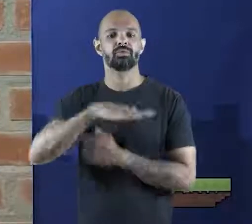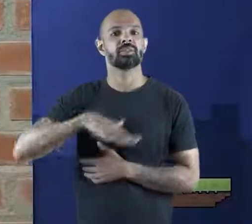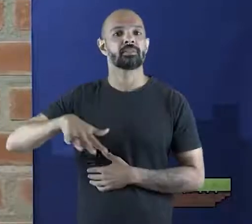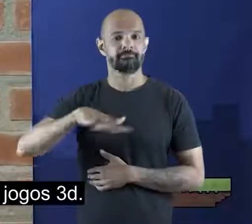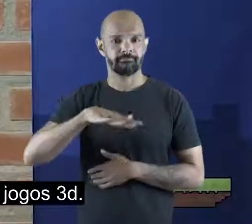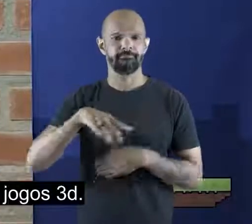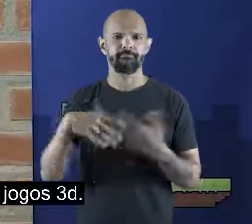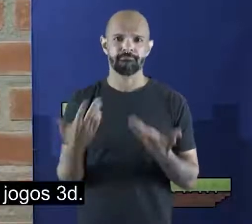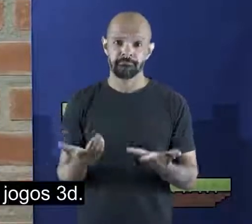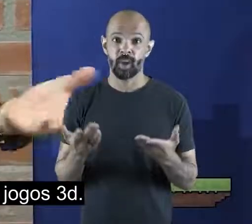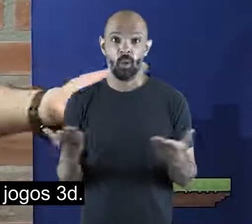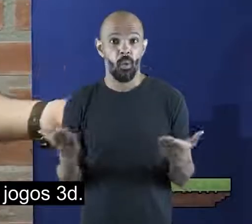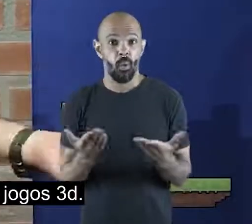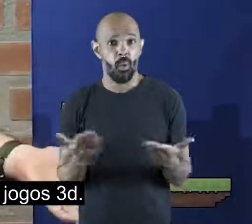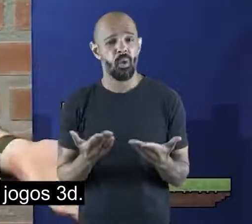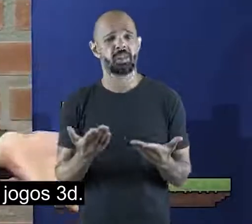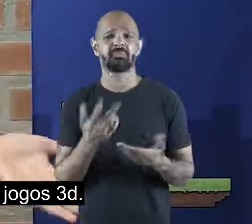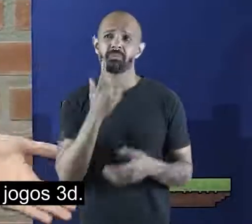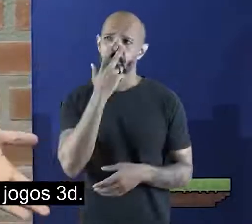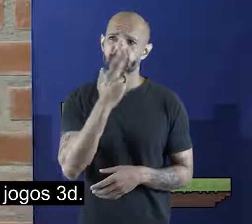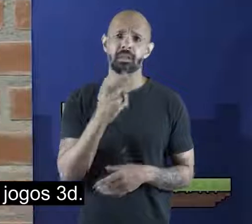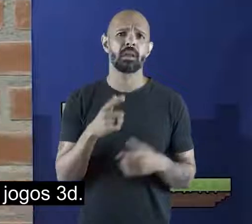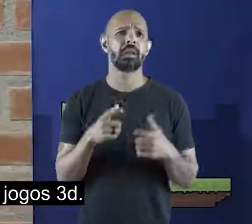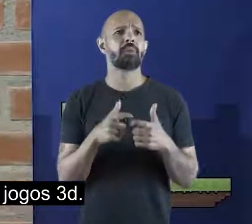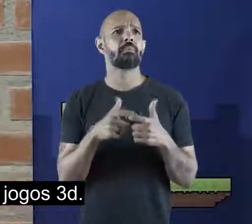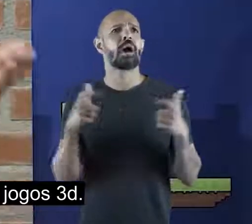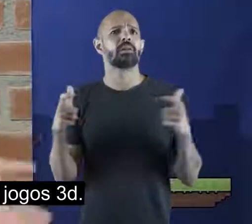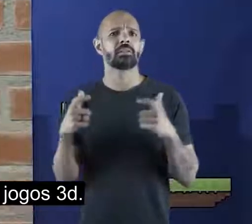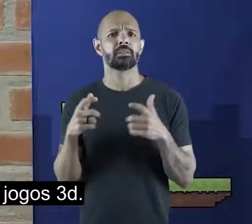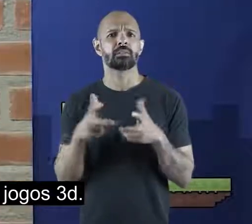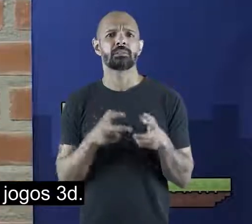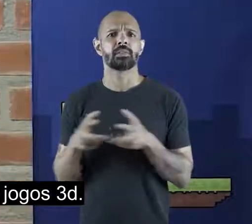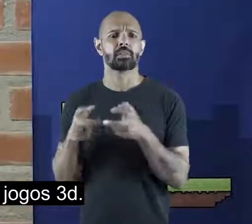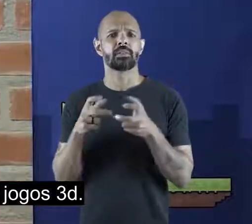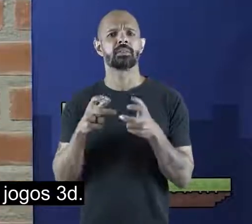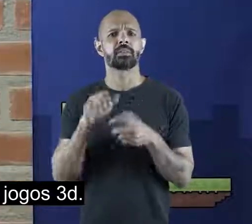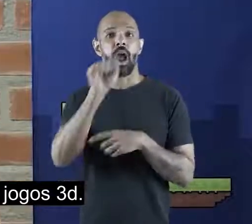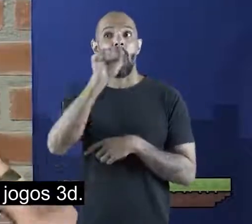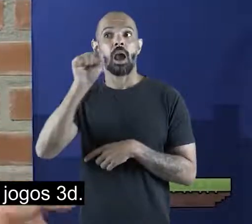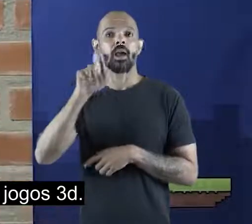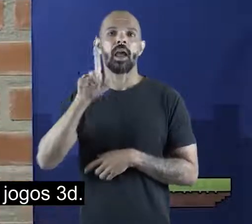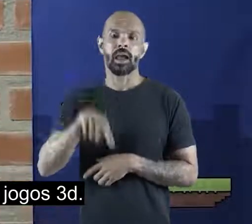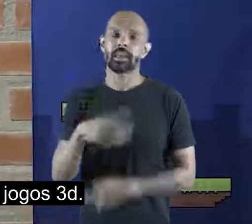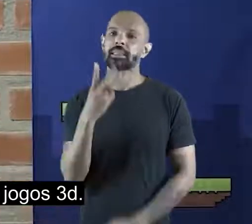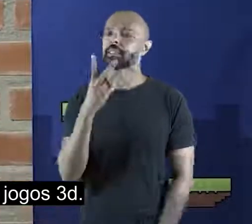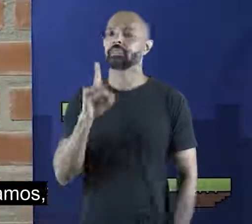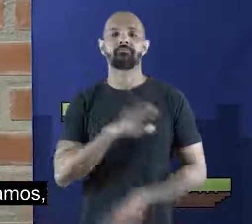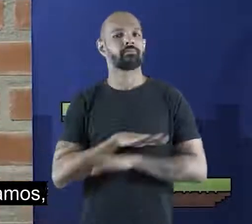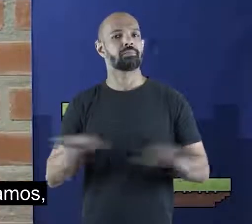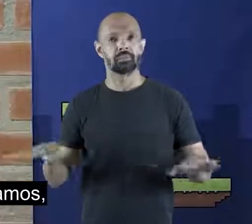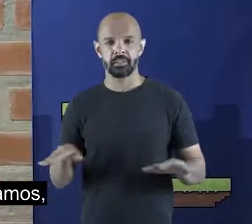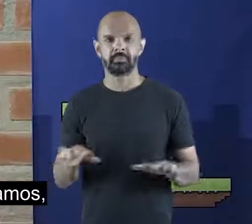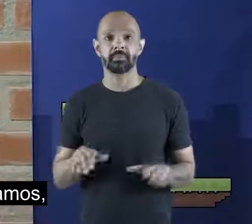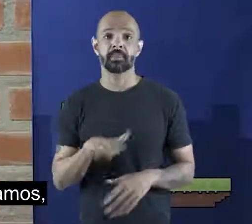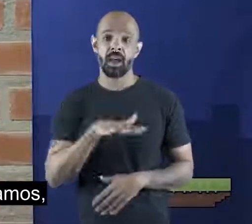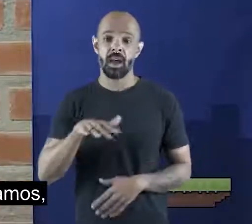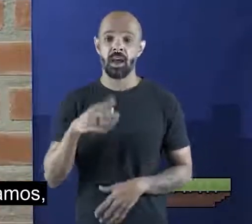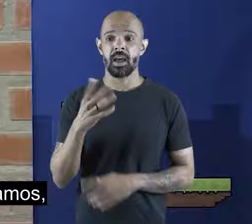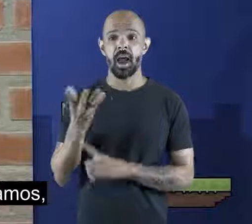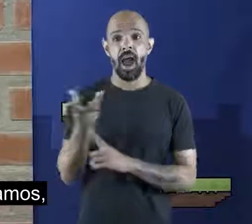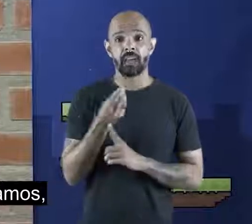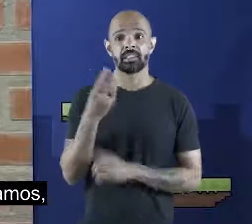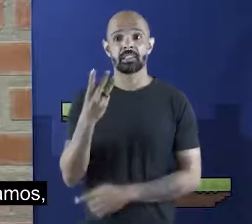espaço. Tá? Hoje, basicamente, grandes jogos, os AAA, são todos 3D. E dentro da arte